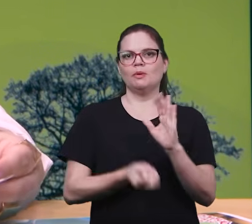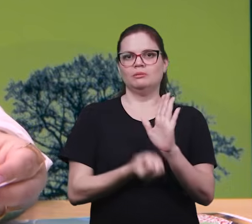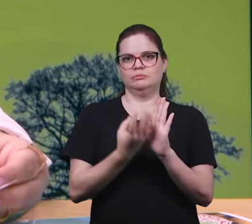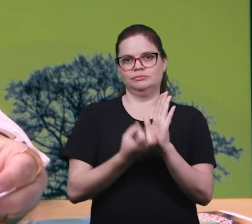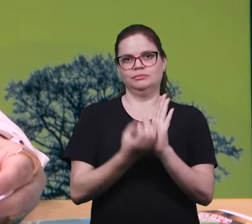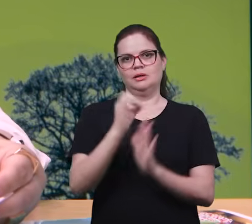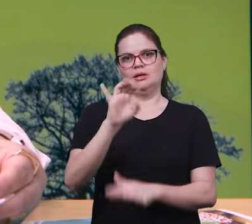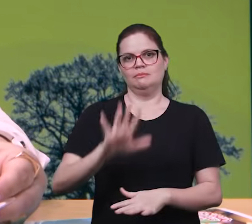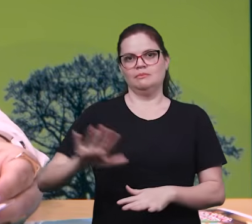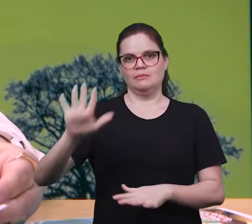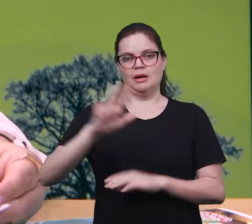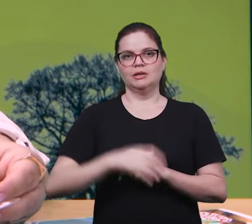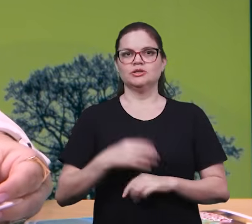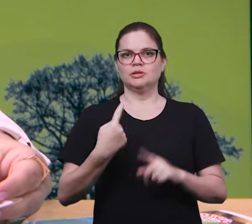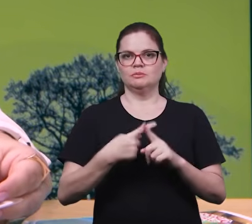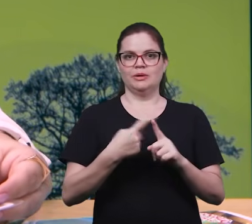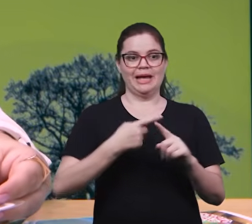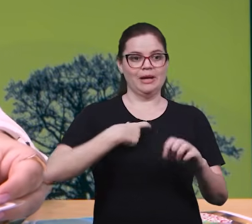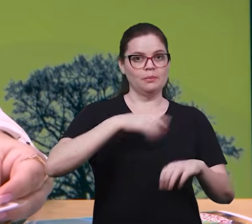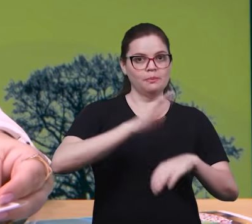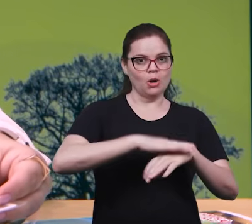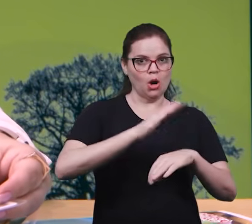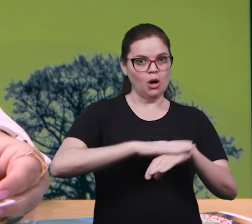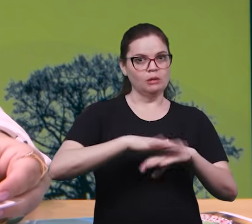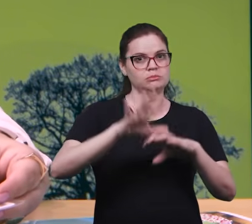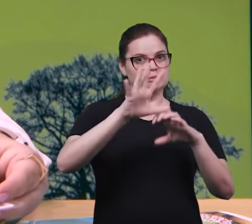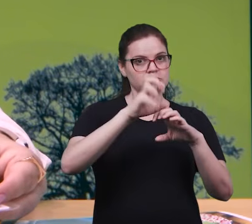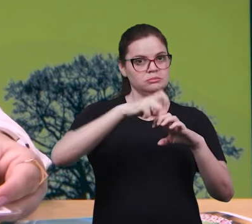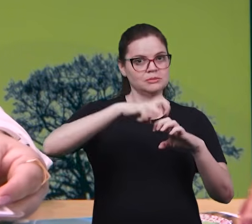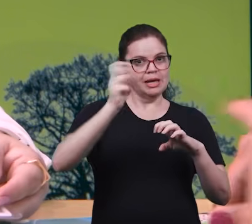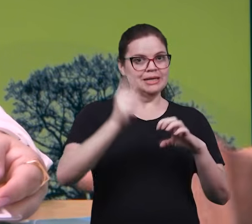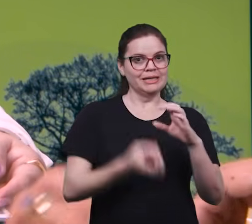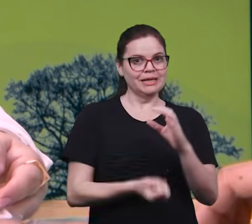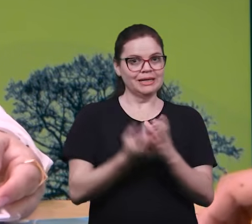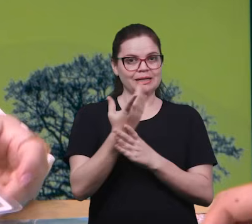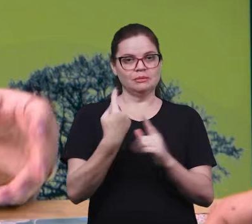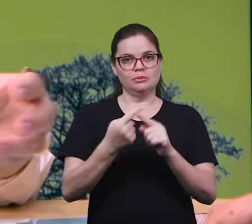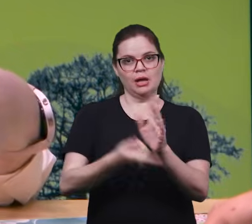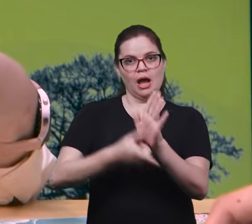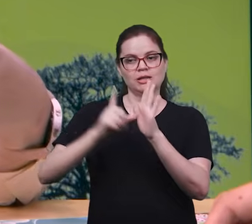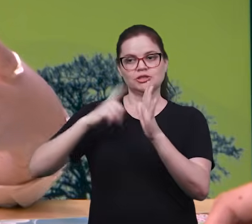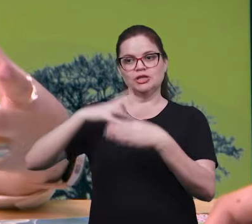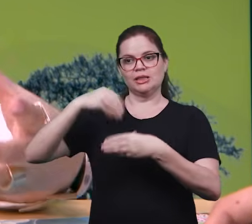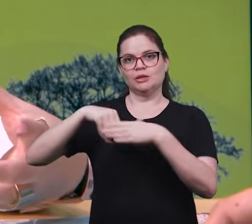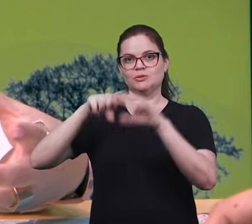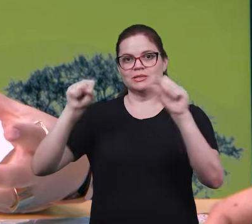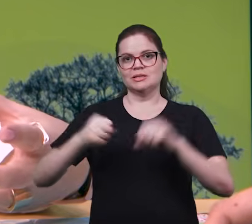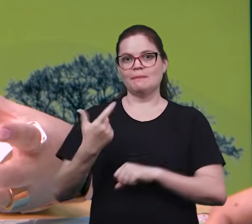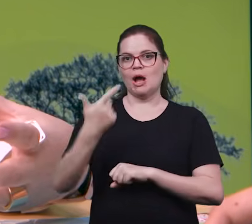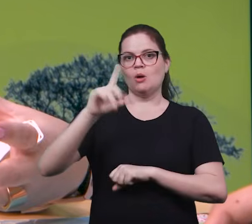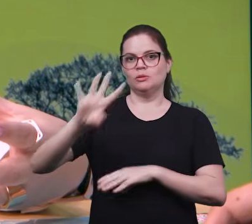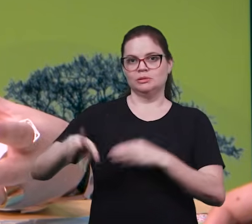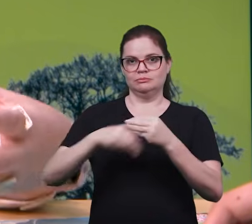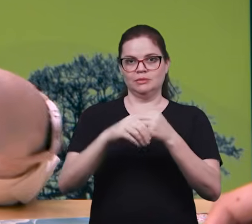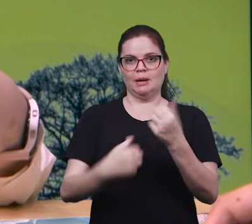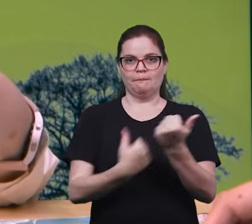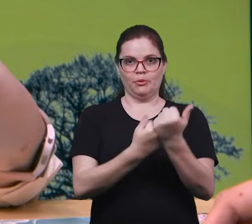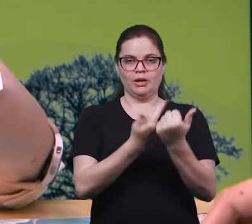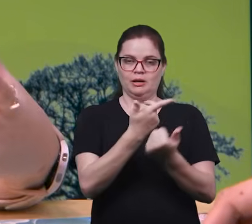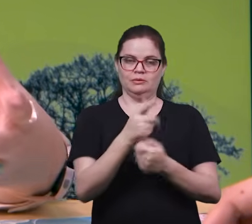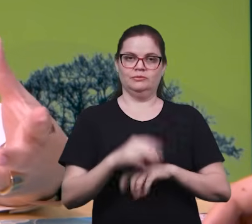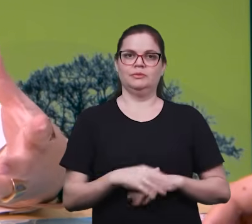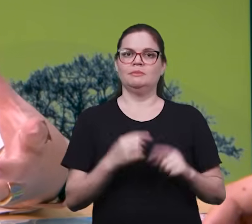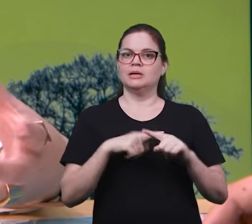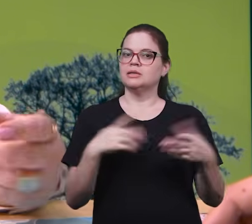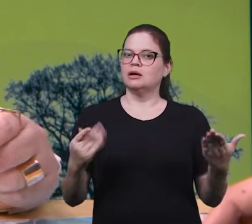antes não era uma ferramenta dentro do chat, e assim houve a evolução dessas imagens, trazendo muito mais consistência para as imagens, um